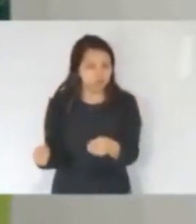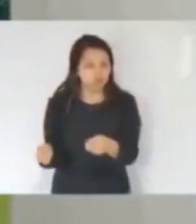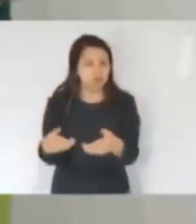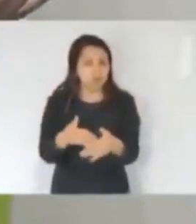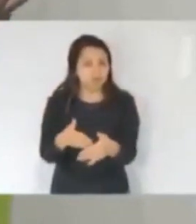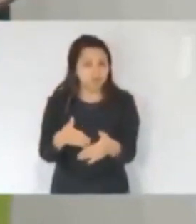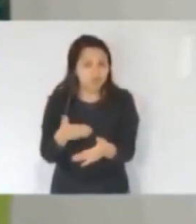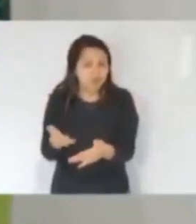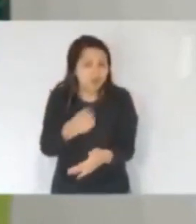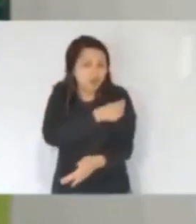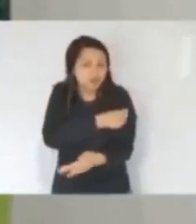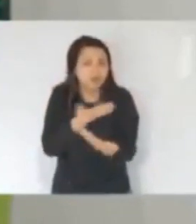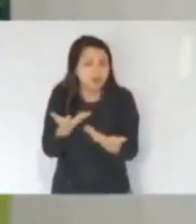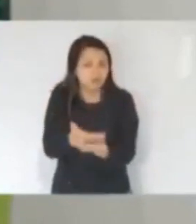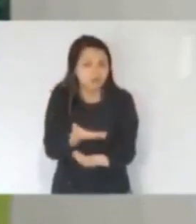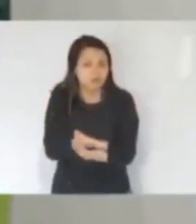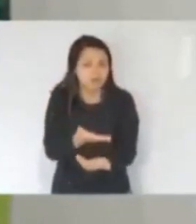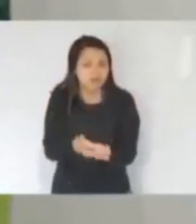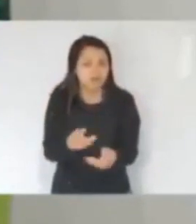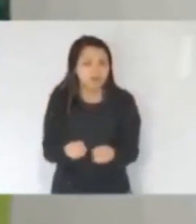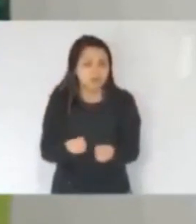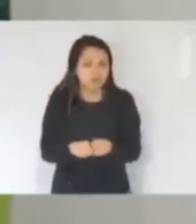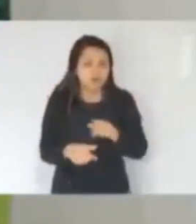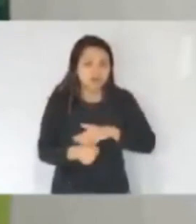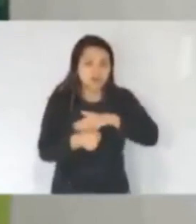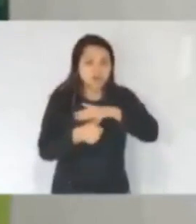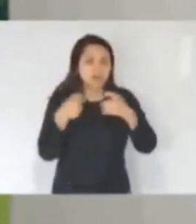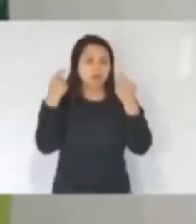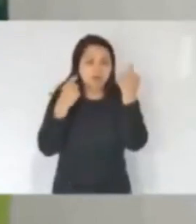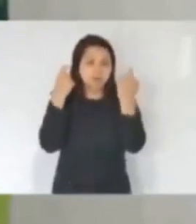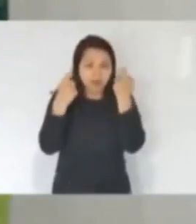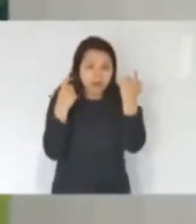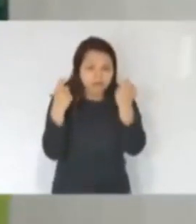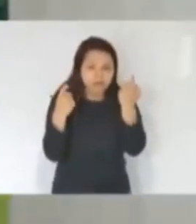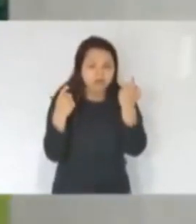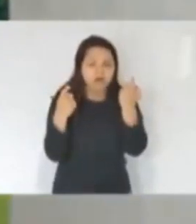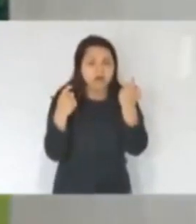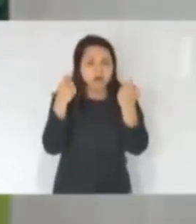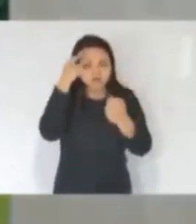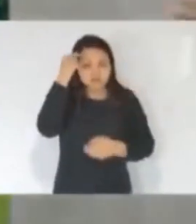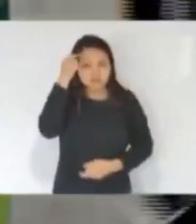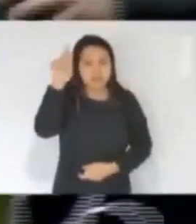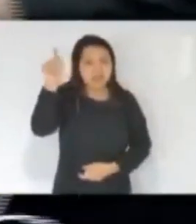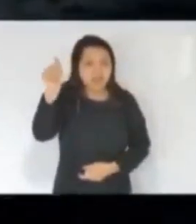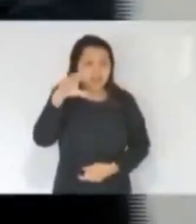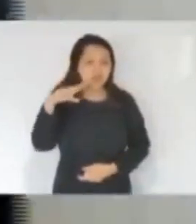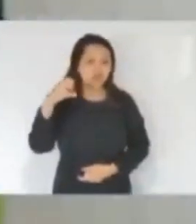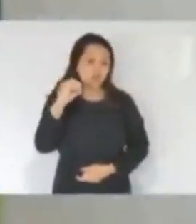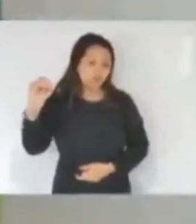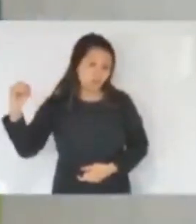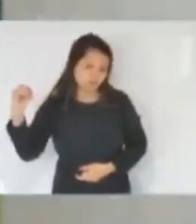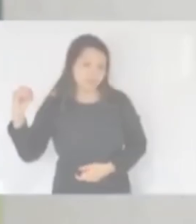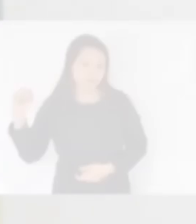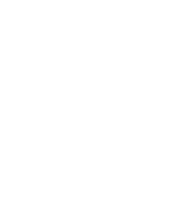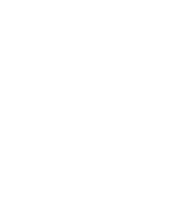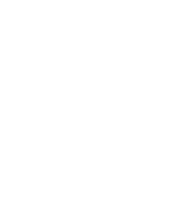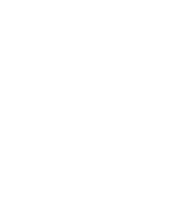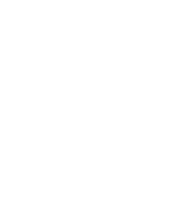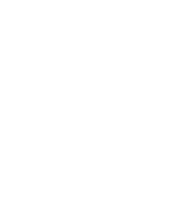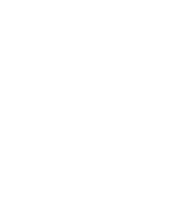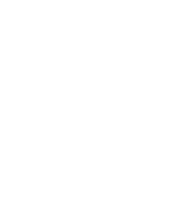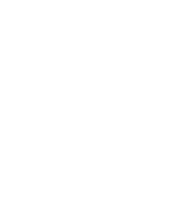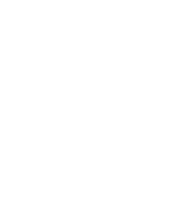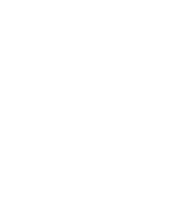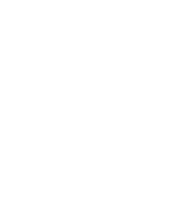reitor, preocupado com a universidade lá do Oeste, incitando essas ocupações. A CBN publicou uma